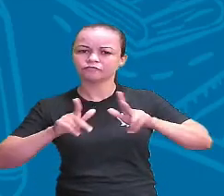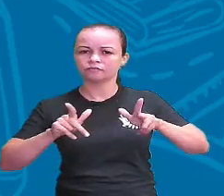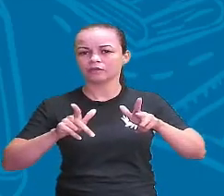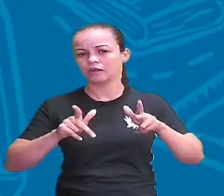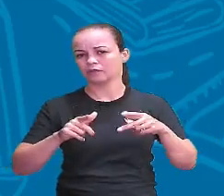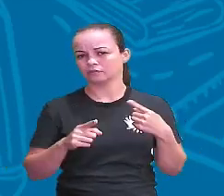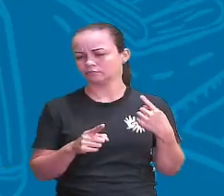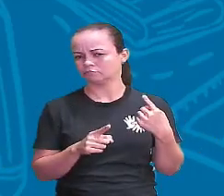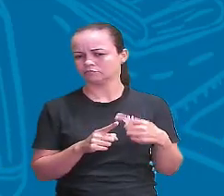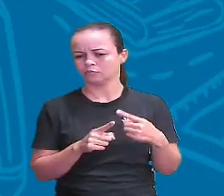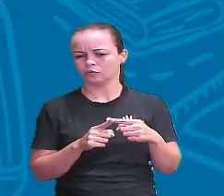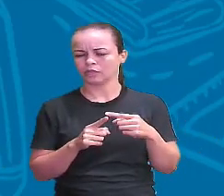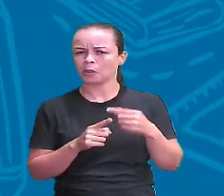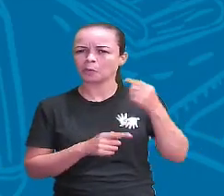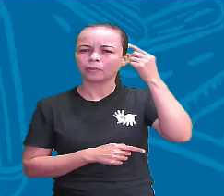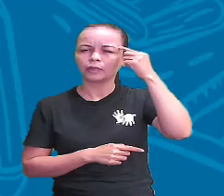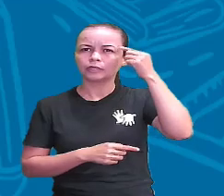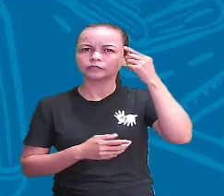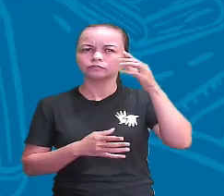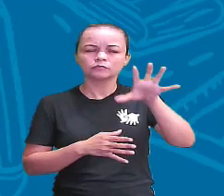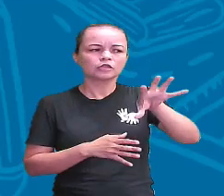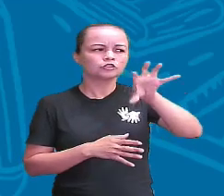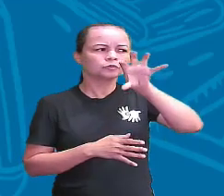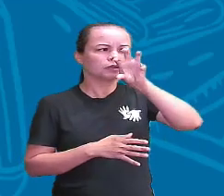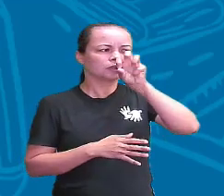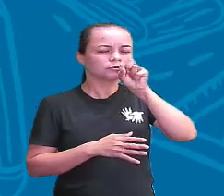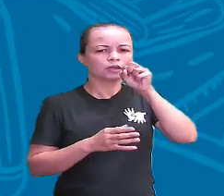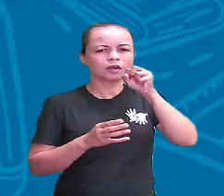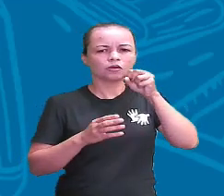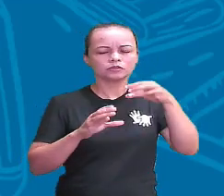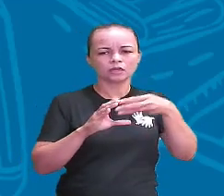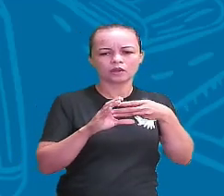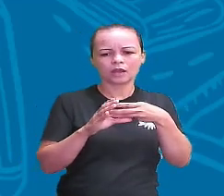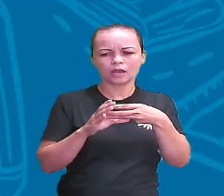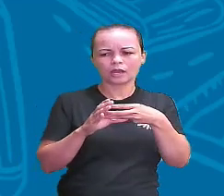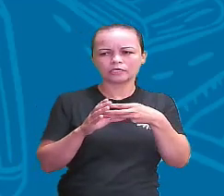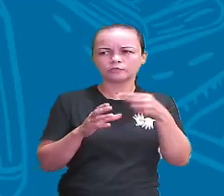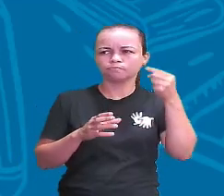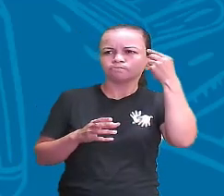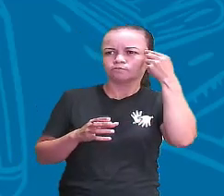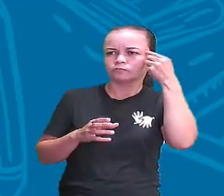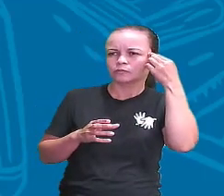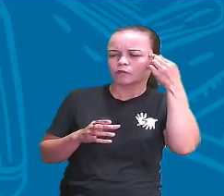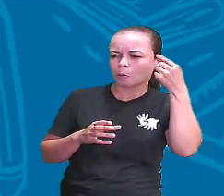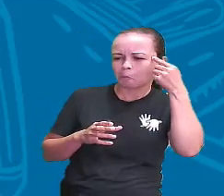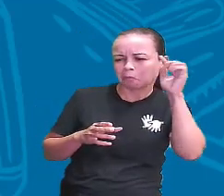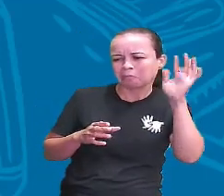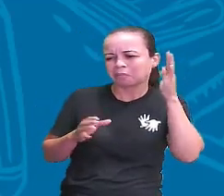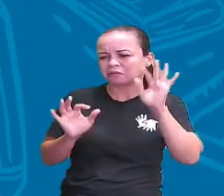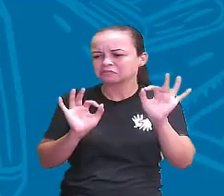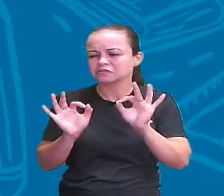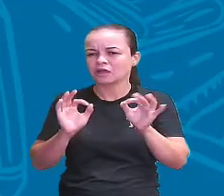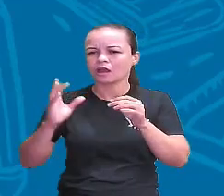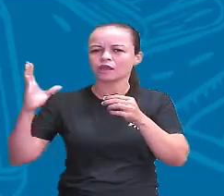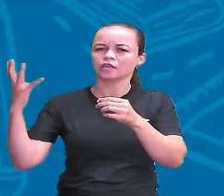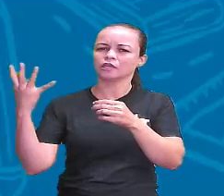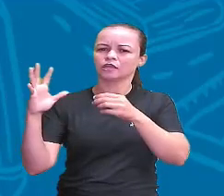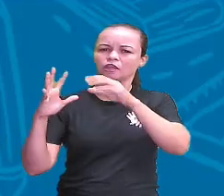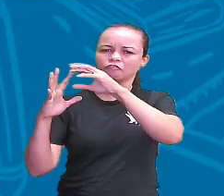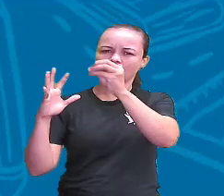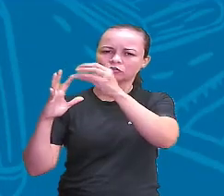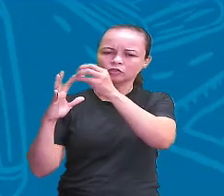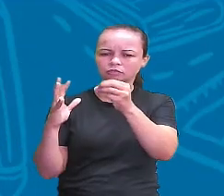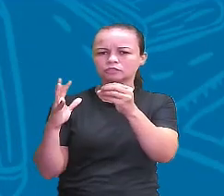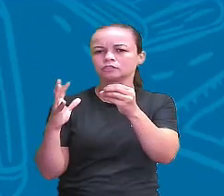Eu pensar em respiração celular e não pensar em fotossíntese, eu estou sendo muito ingênuo dentro desse processo. Por quê,